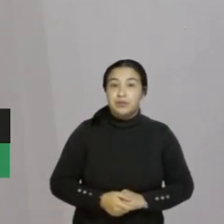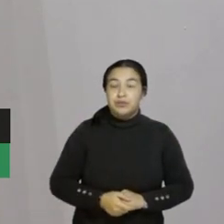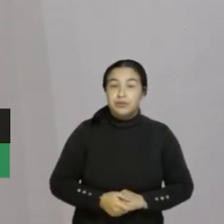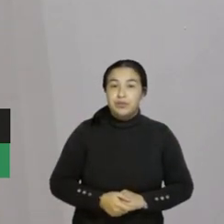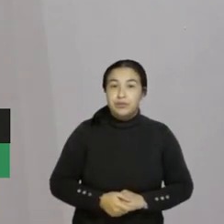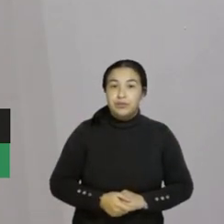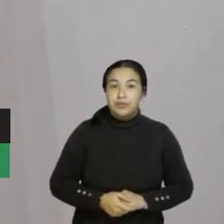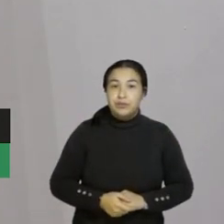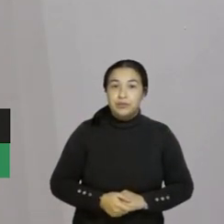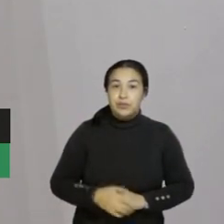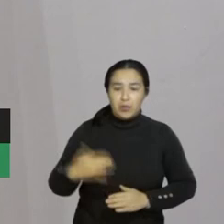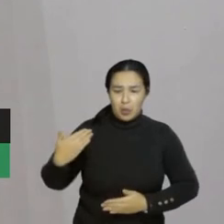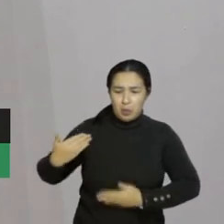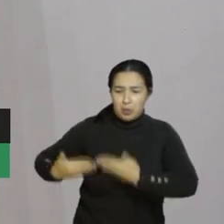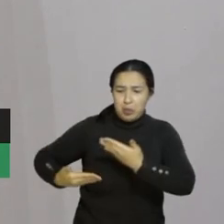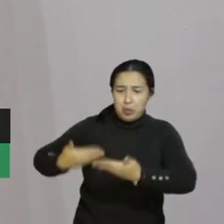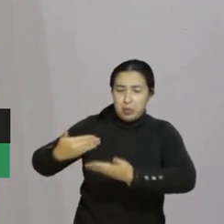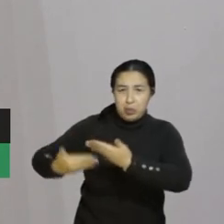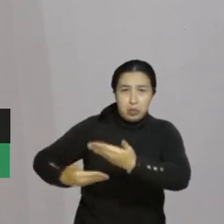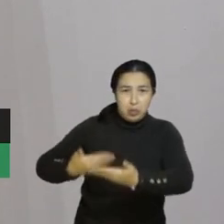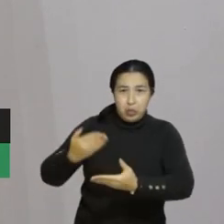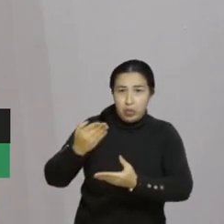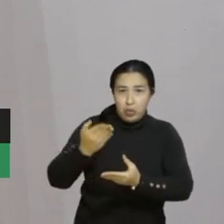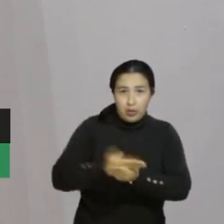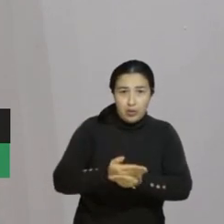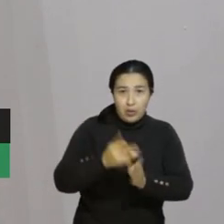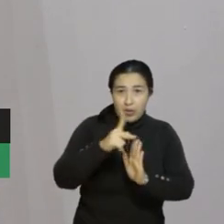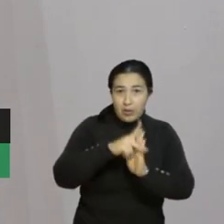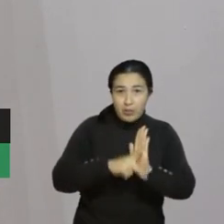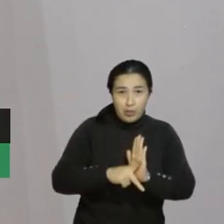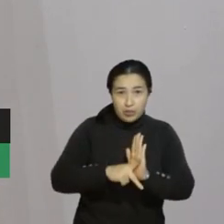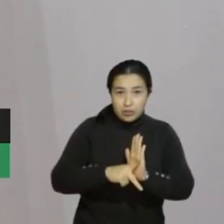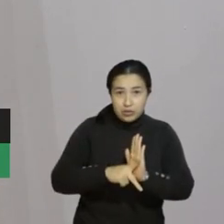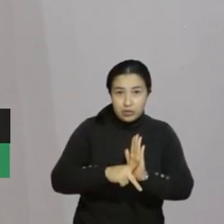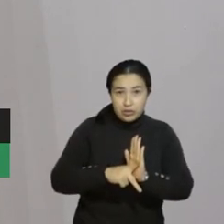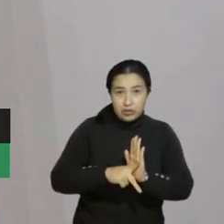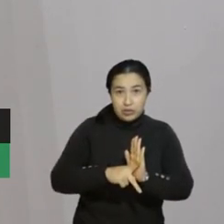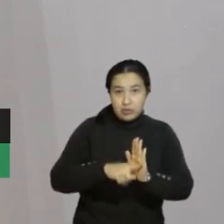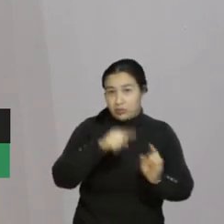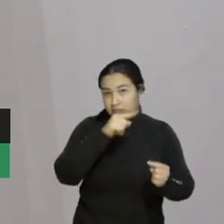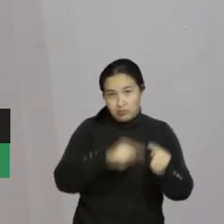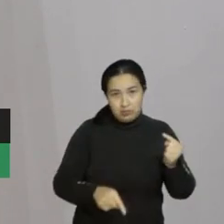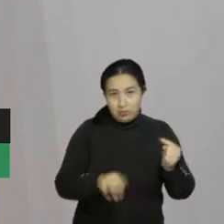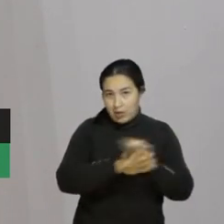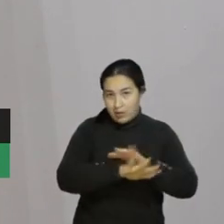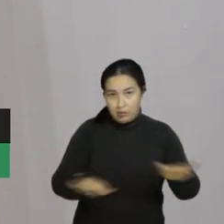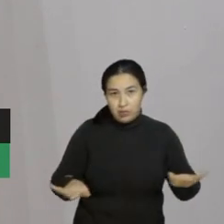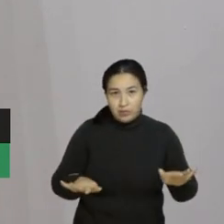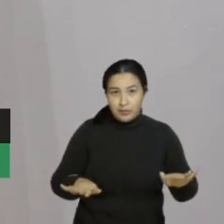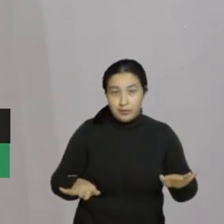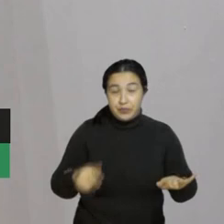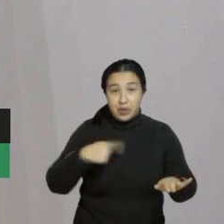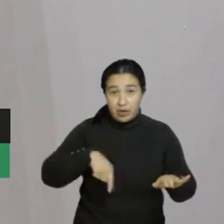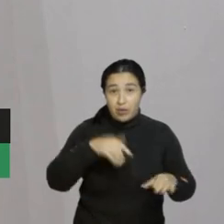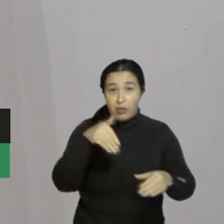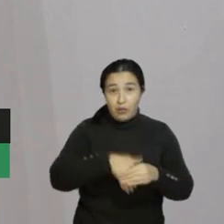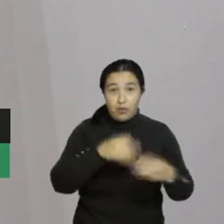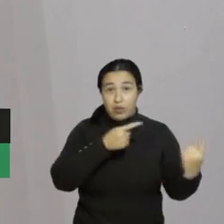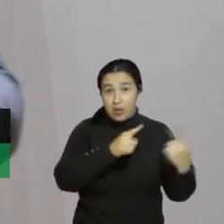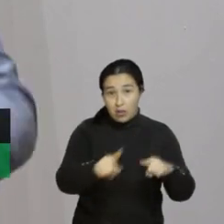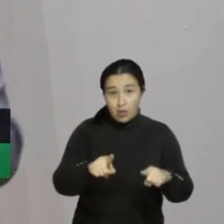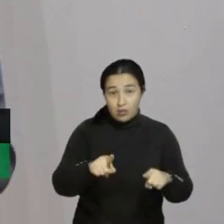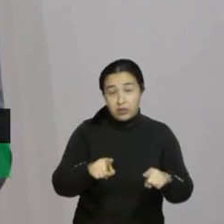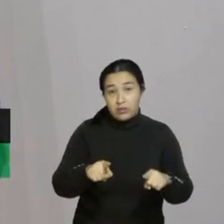se quer tramitar, poder tramitar esses projetos, não estou dizendo nem apoiar, nem que vai aprovar, porque eu vou votar contra e vou incomodar e não